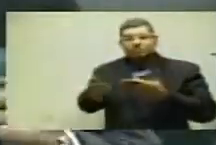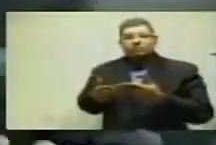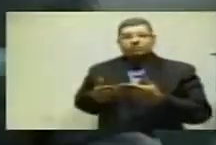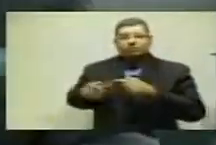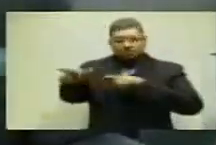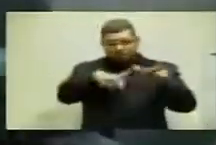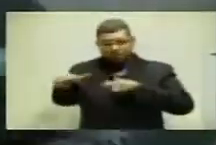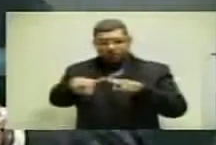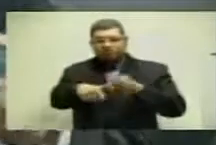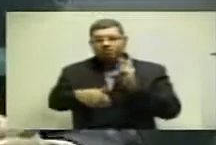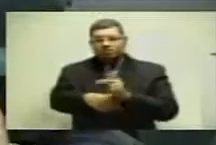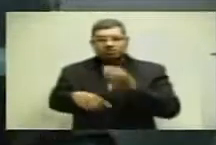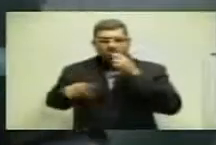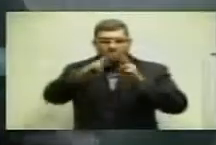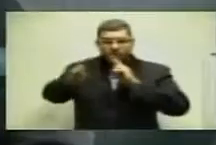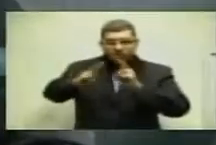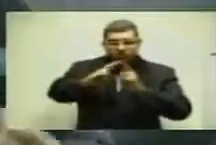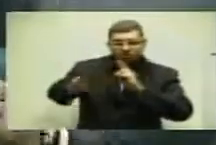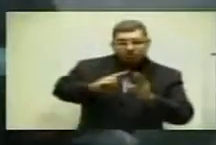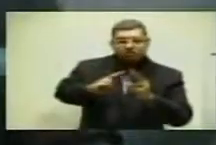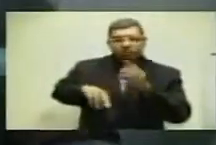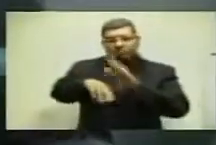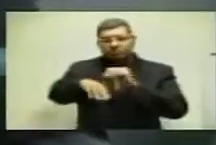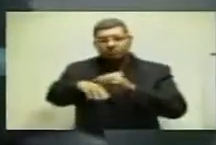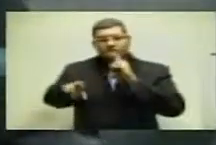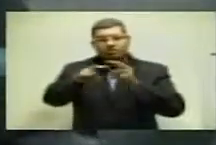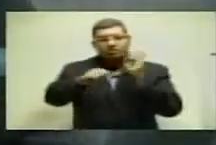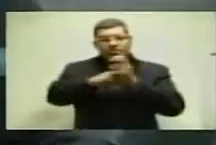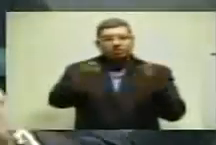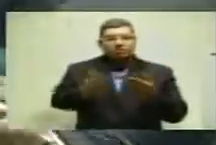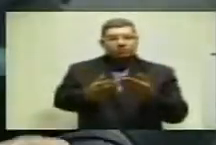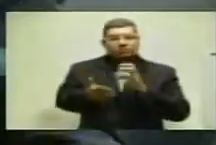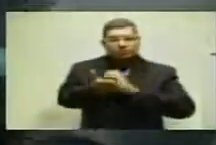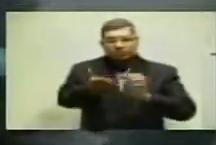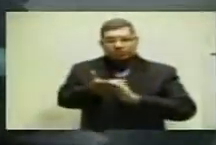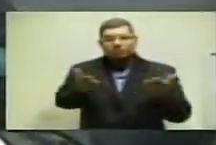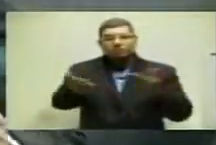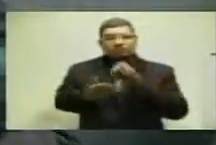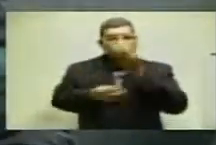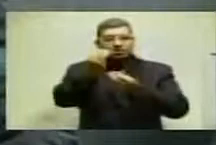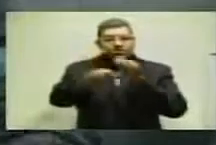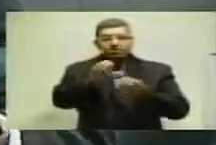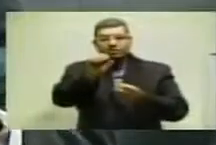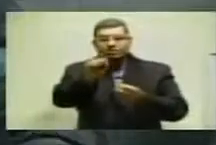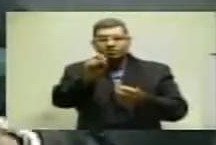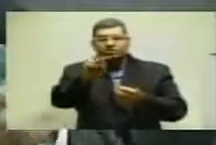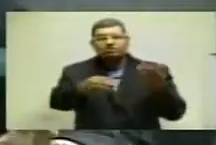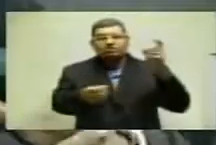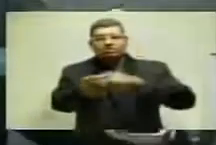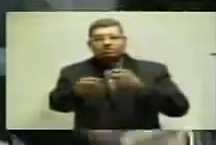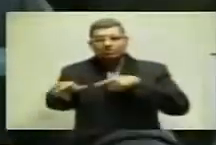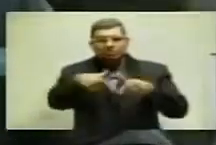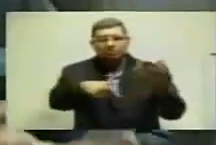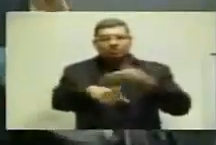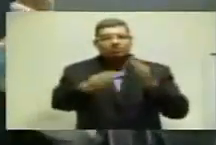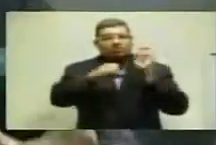o subsídio, há sempre a resposta, sempre que chamado por esta casa, a Secretaria de Fazenda, bem como a SUFRAMA, vem